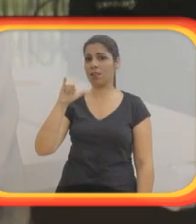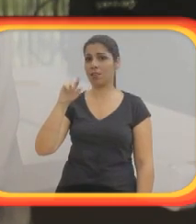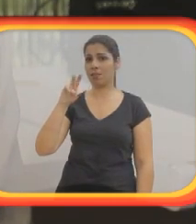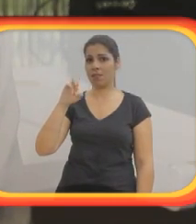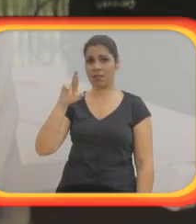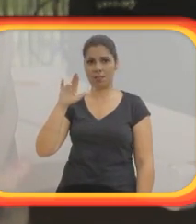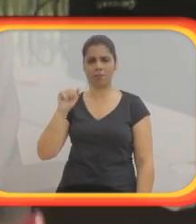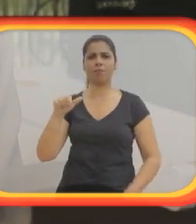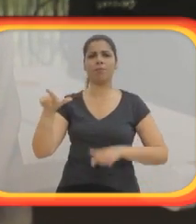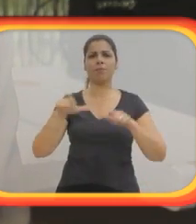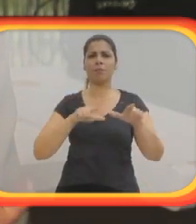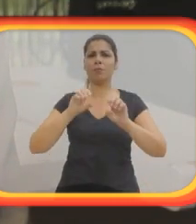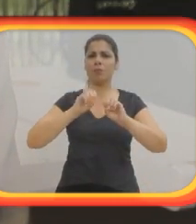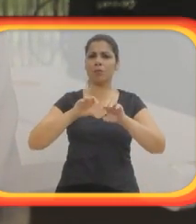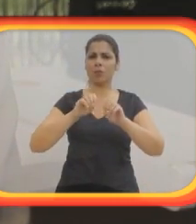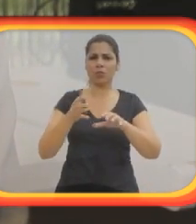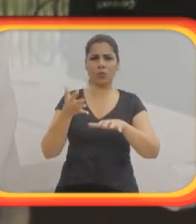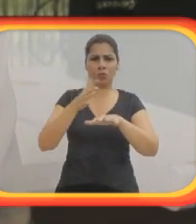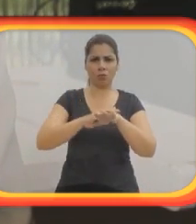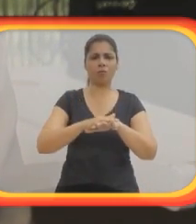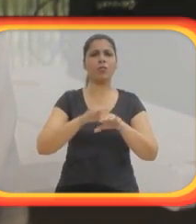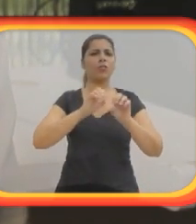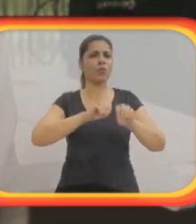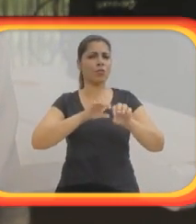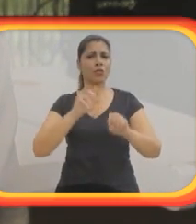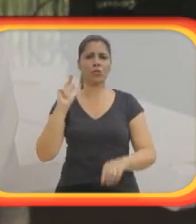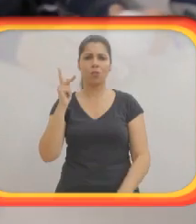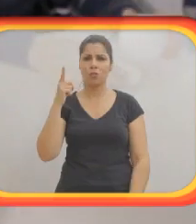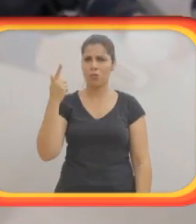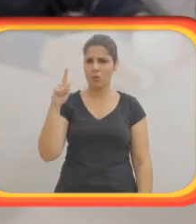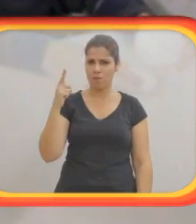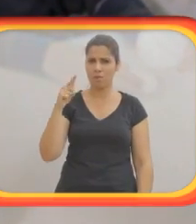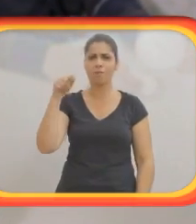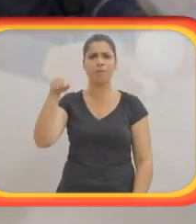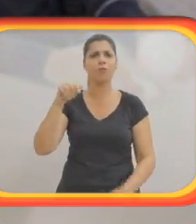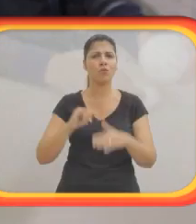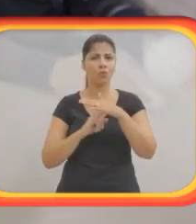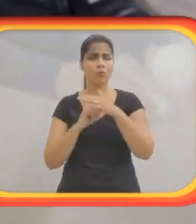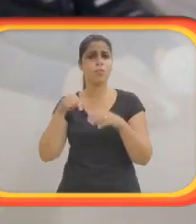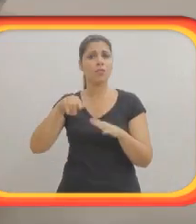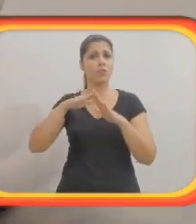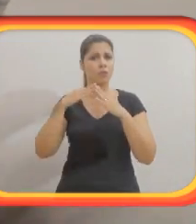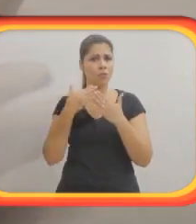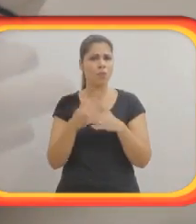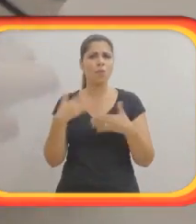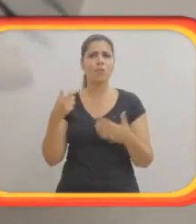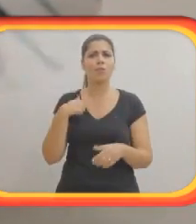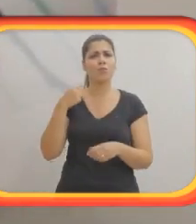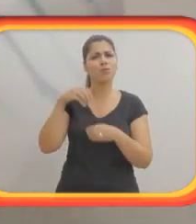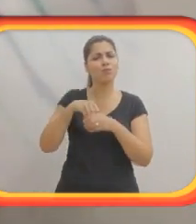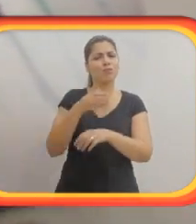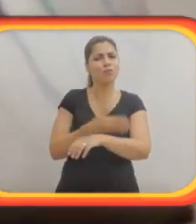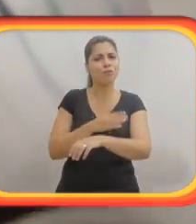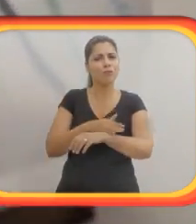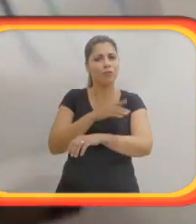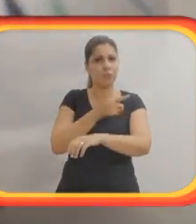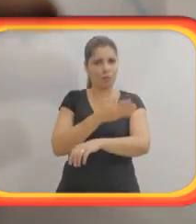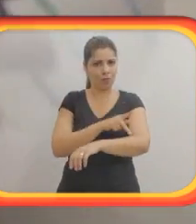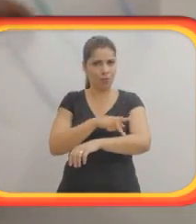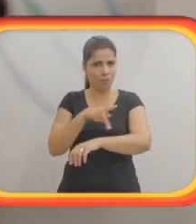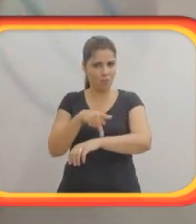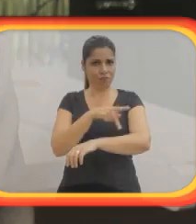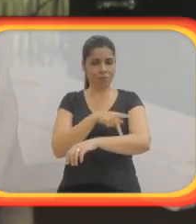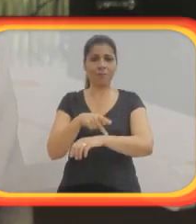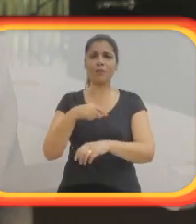educação inclusiva, lecionando História e Geografia nessa instituição. Quando eu estava fazendo pedagogia, tive